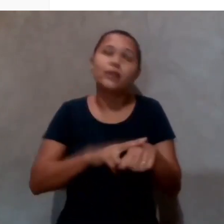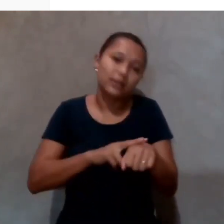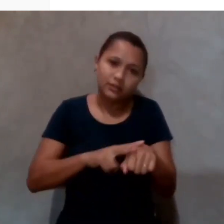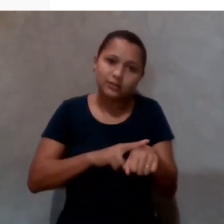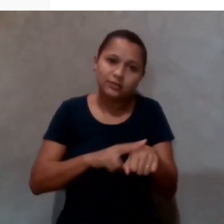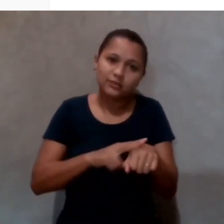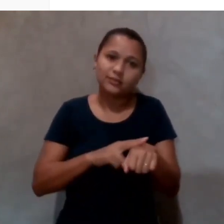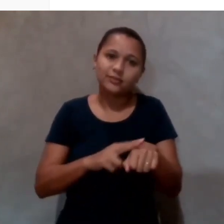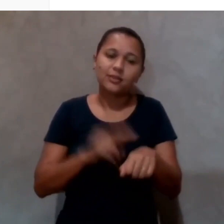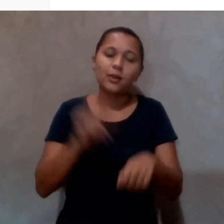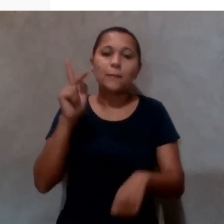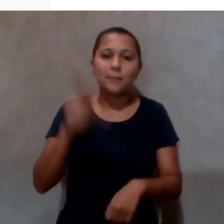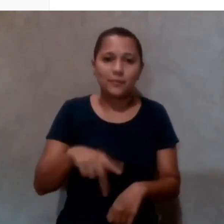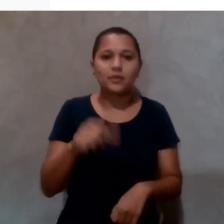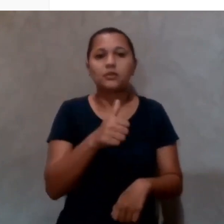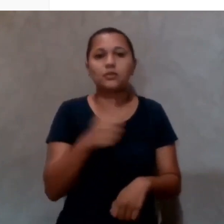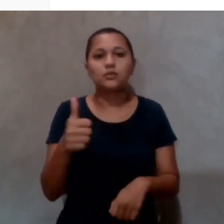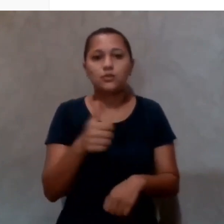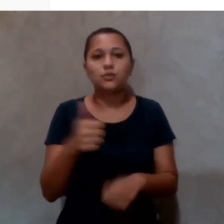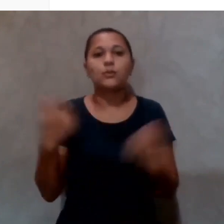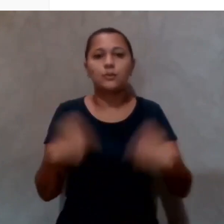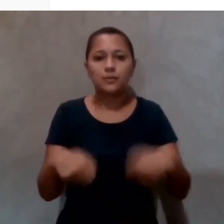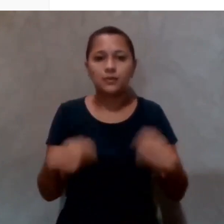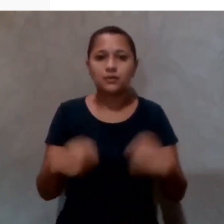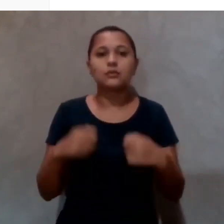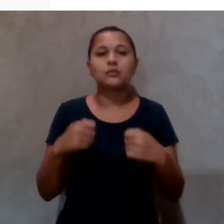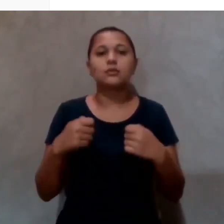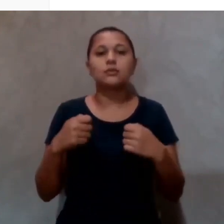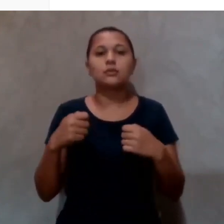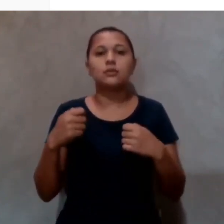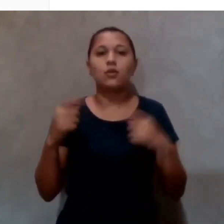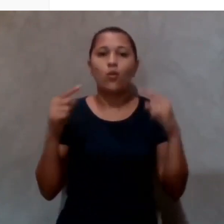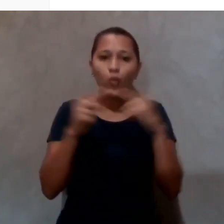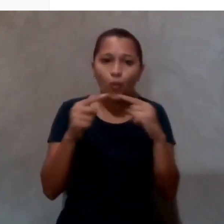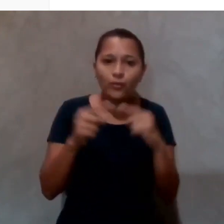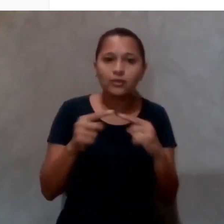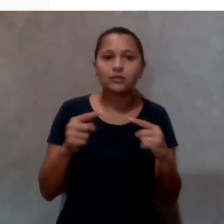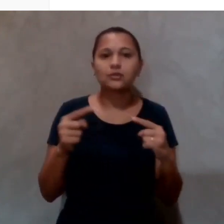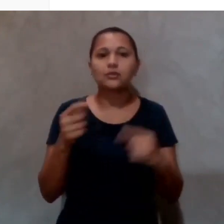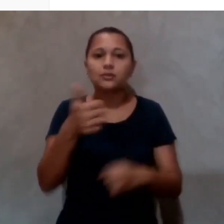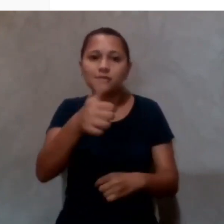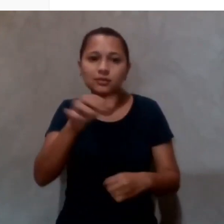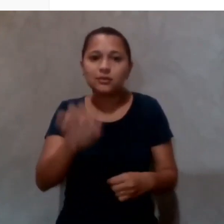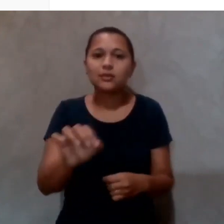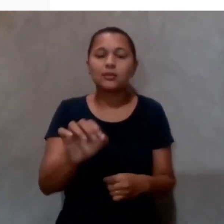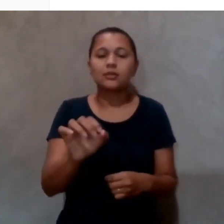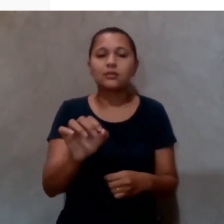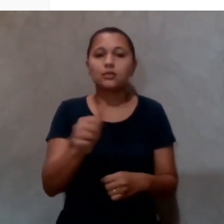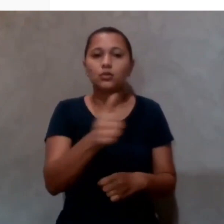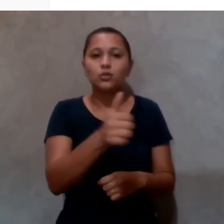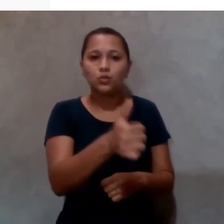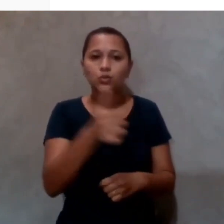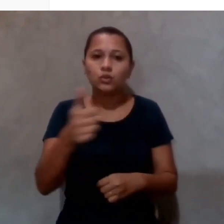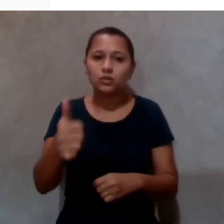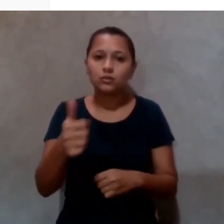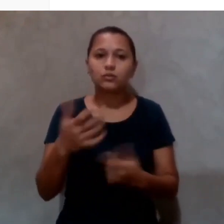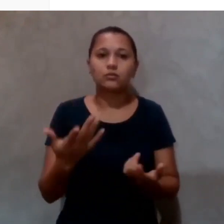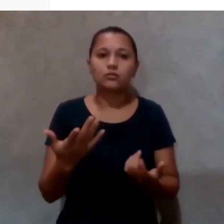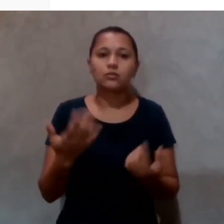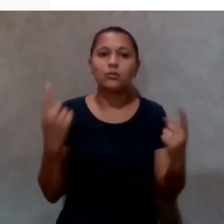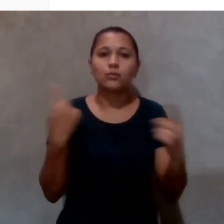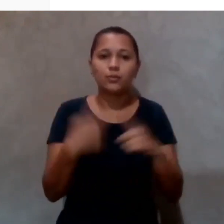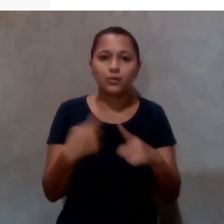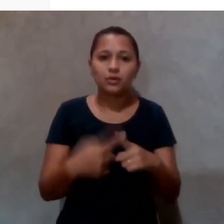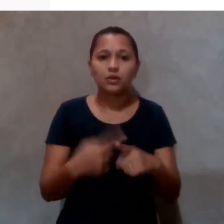utilizar uma combinação de 10 tomados 1 a 1. Tomados 1 a 1 é justamente porque só vai aparecer uma cor verde.